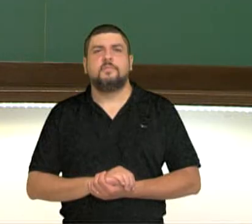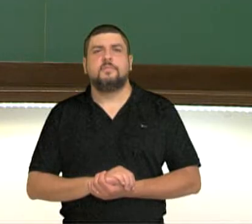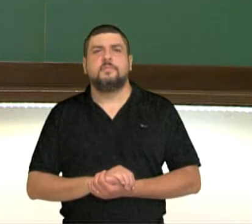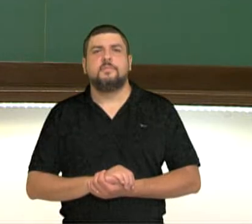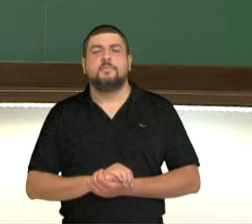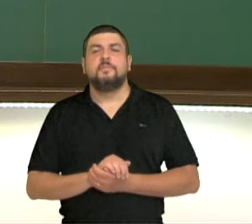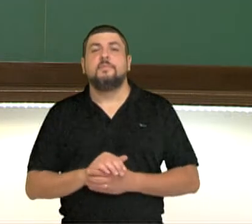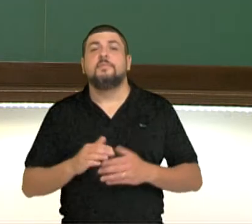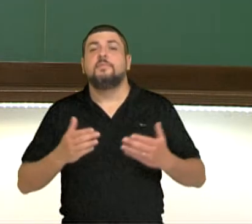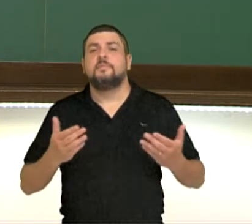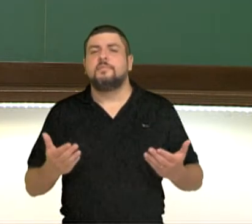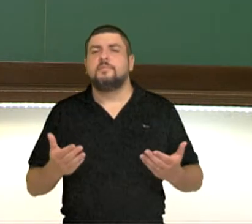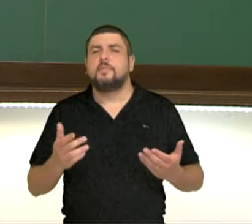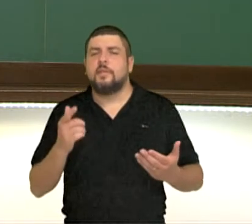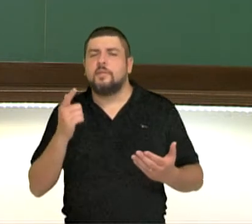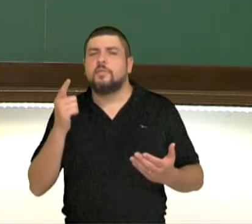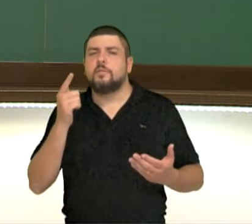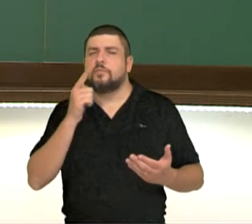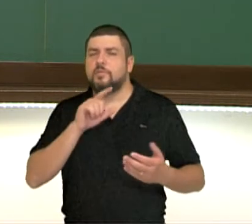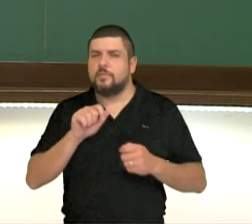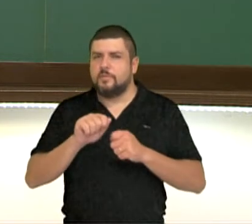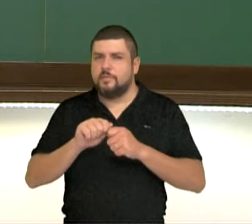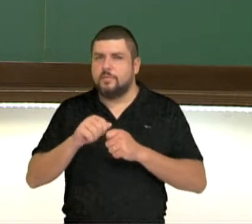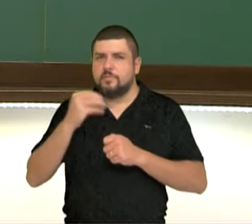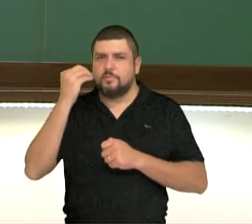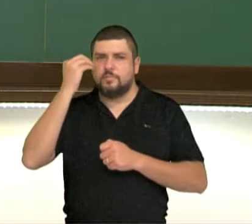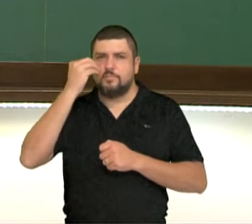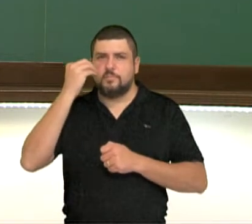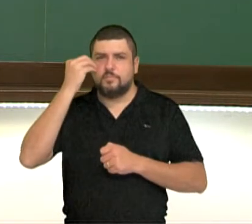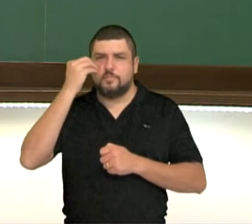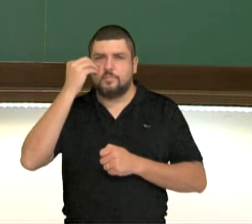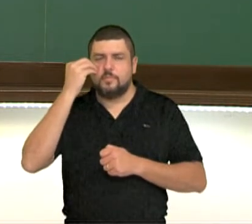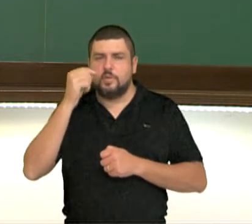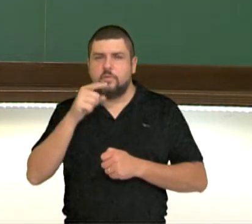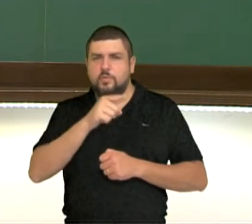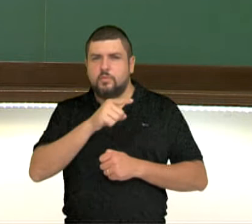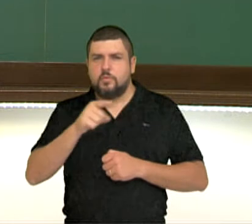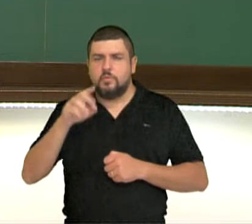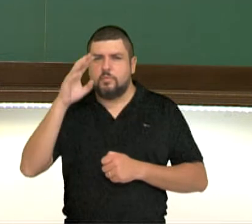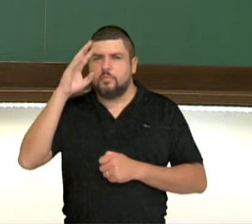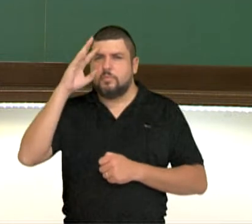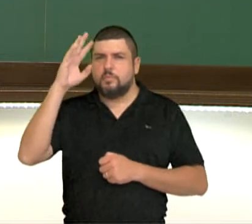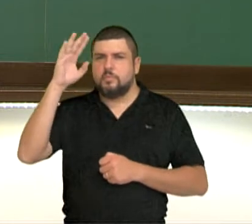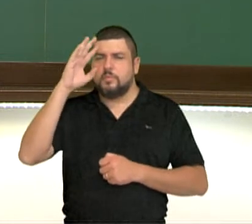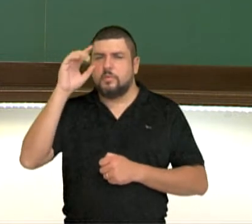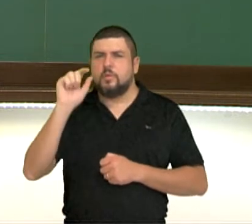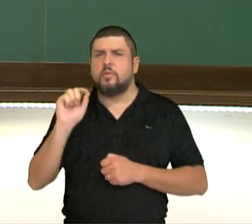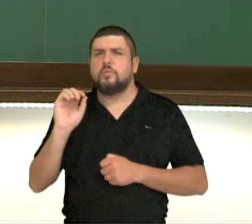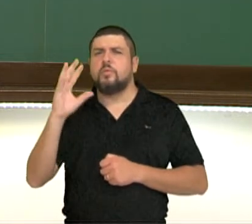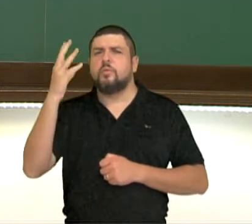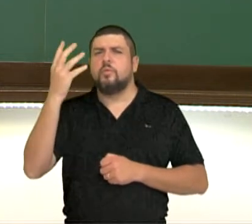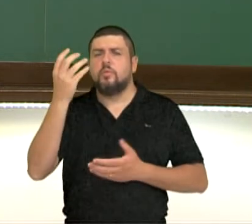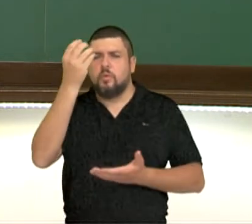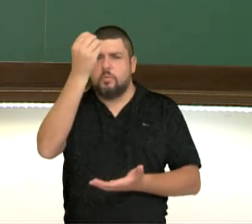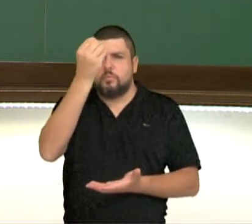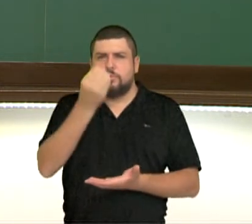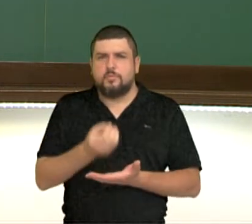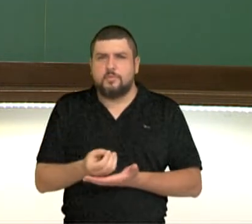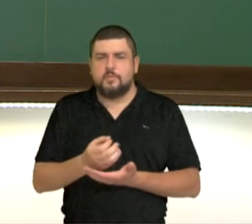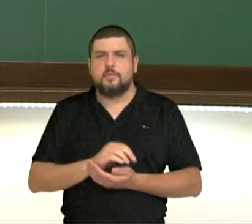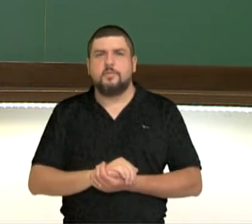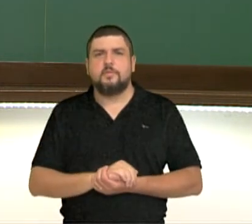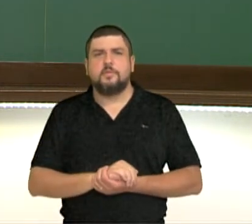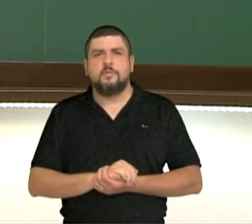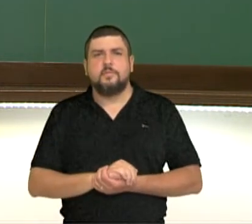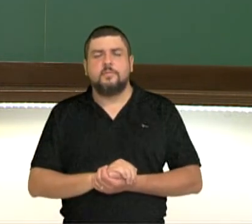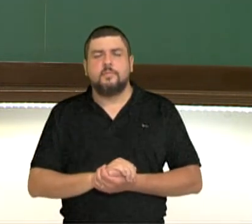E aí, meus queridos, conseguiram fazer o experimento? Conseguiram imaginar o que aconteceria? Bem, para a gente